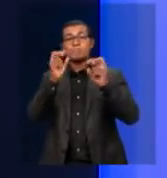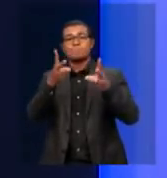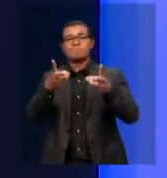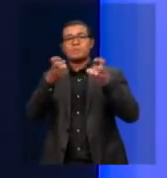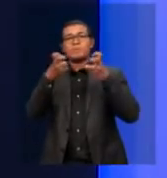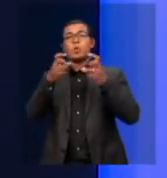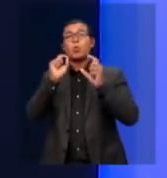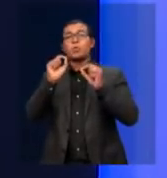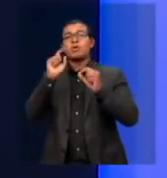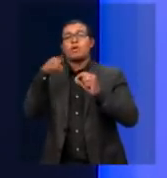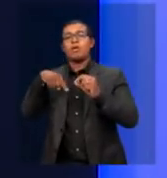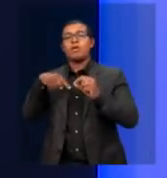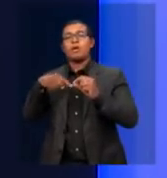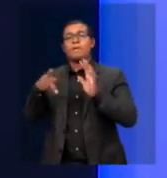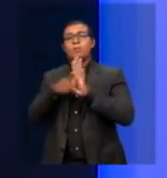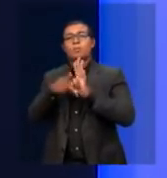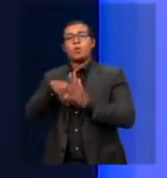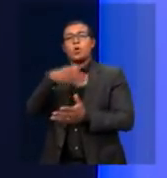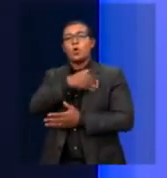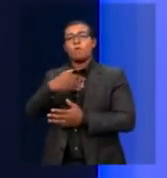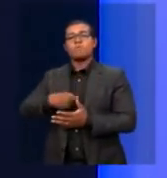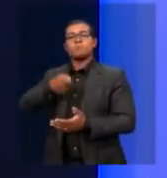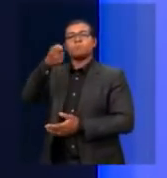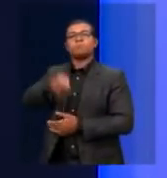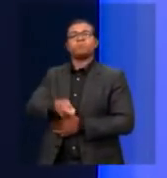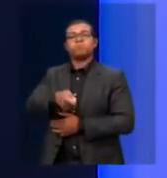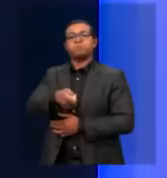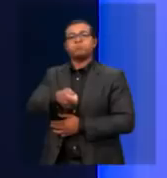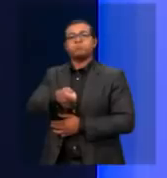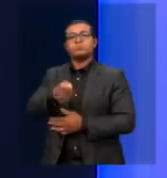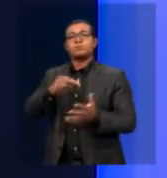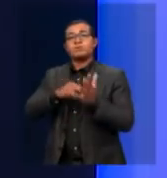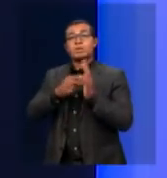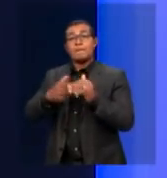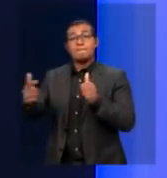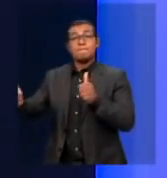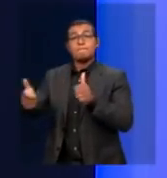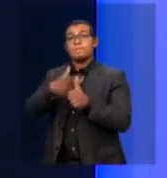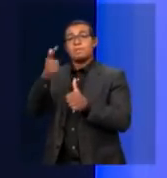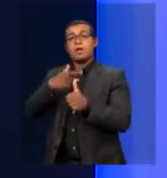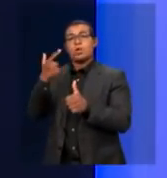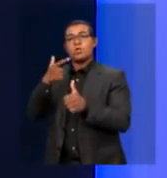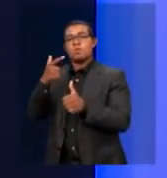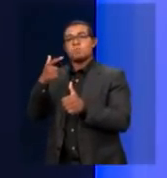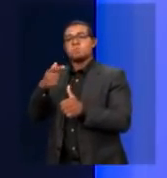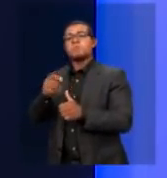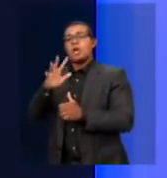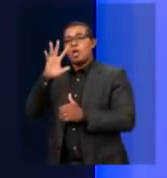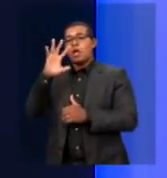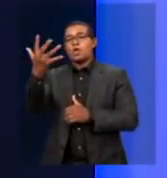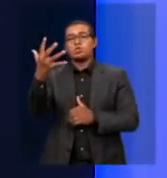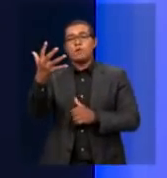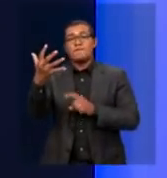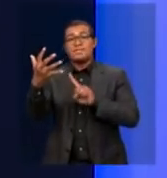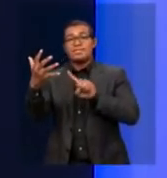governo autoritário governo autoritário é aquele que primeiro comete a ação e depois ele vai dialogar naquele episódio muitos